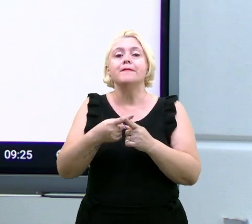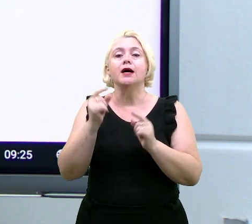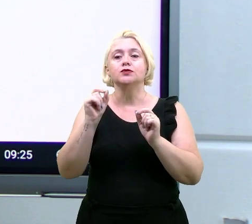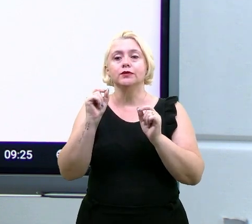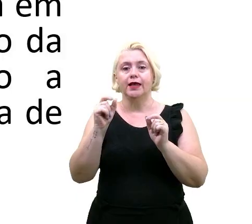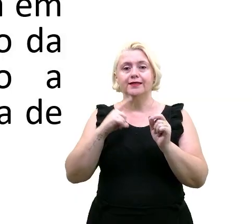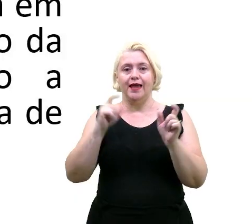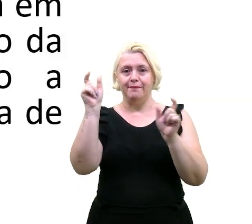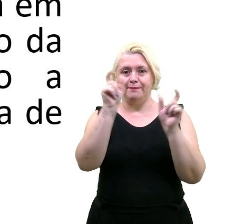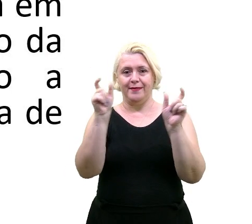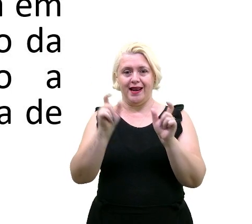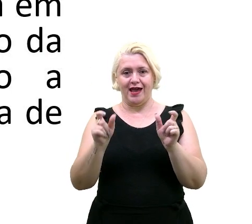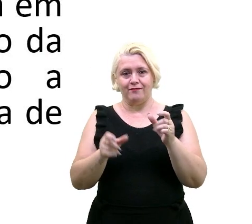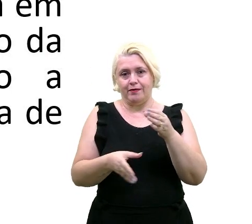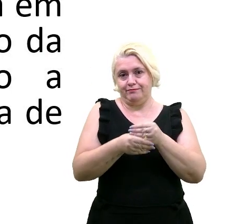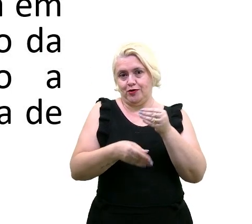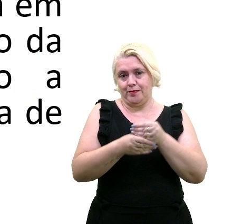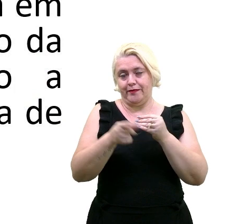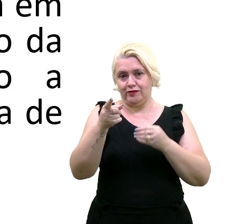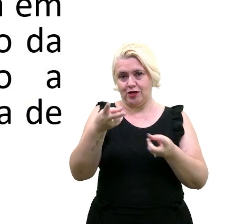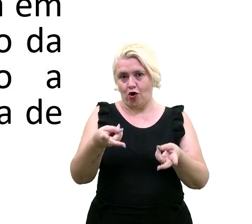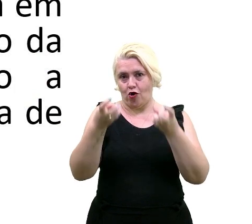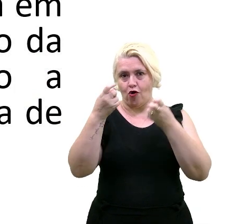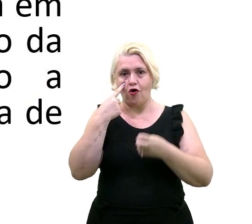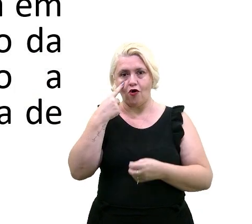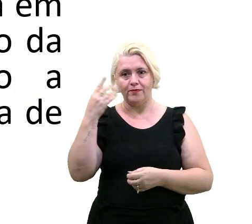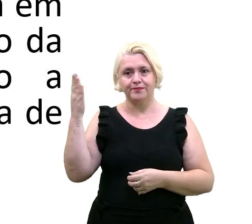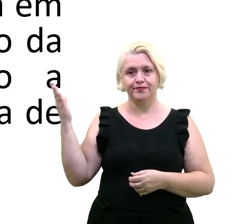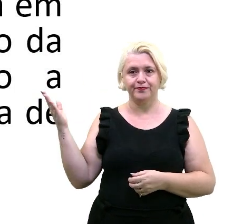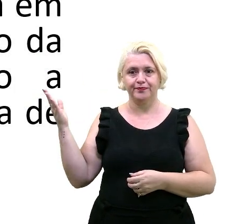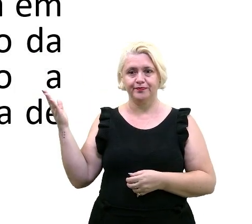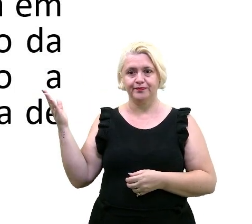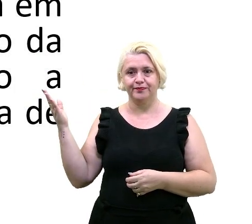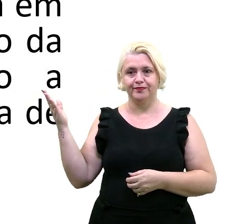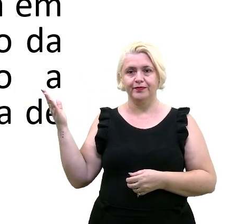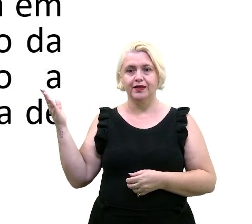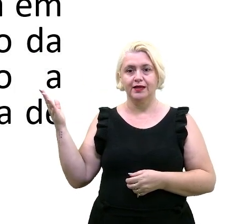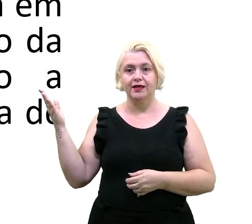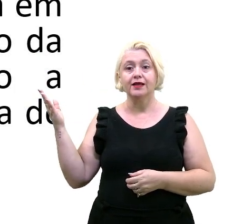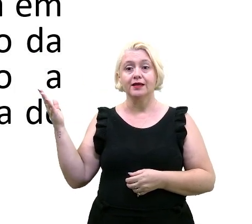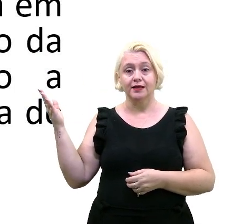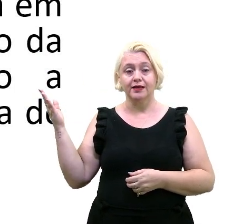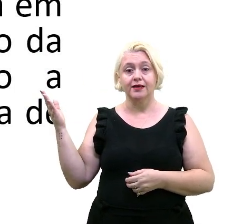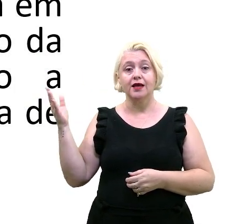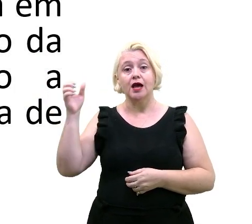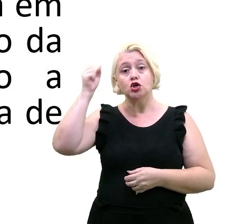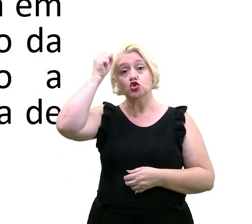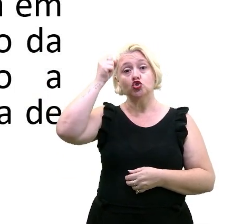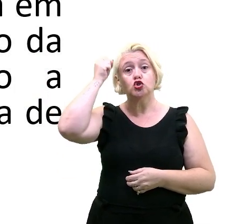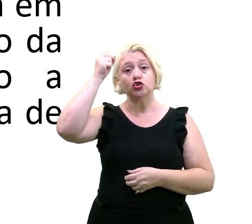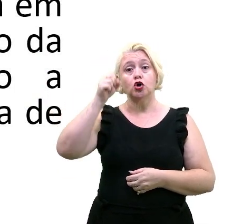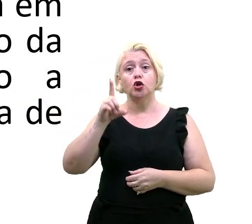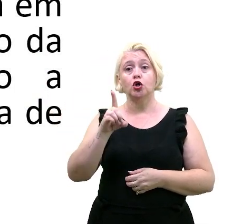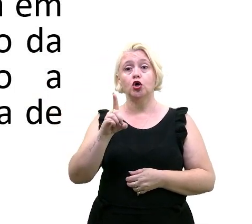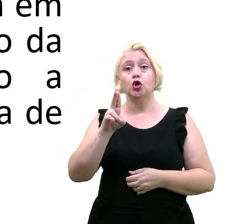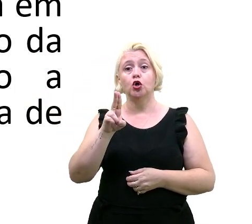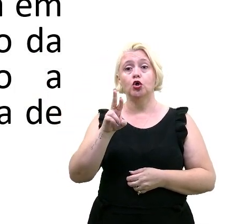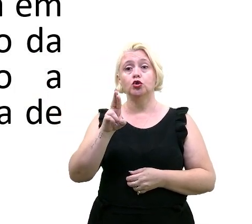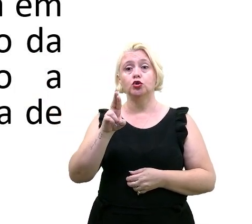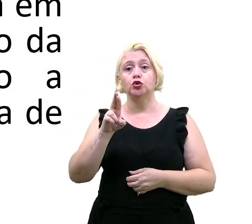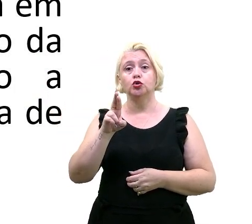modalizadores aqui para vocês observarem aqui o segundo Dark H é o quê De acordo